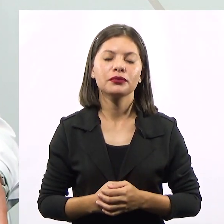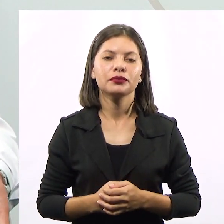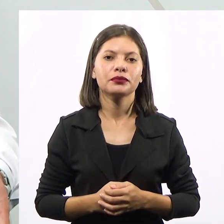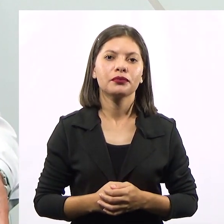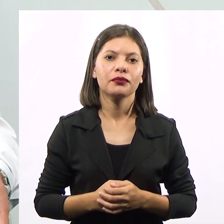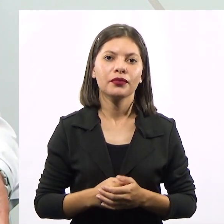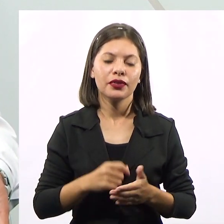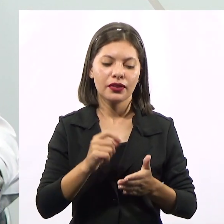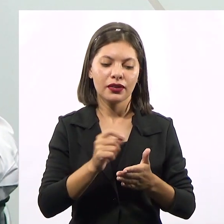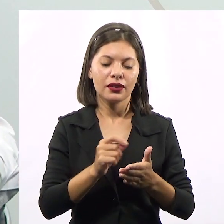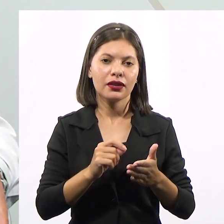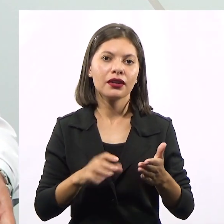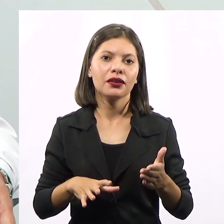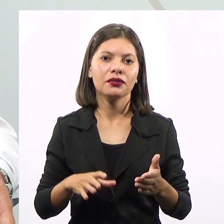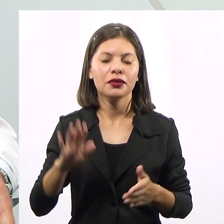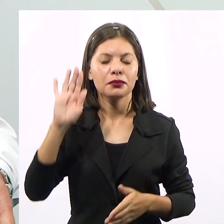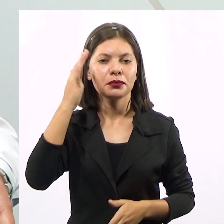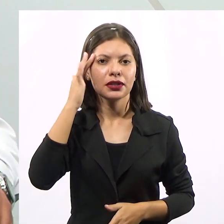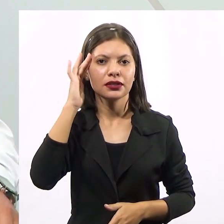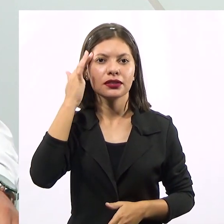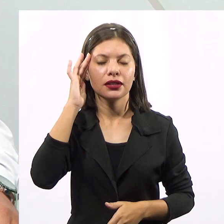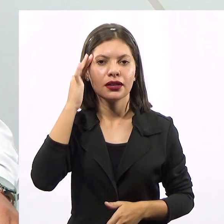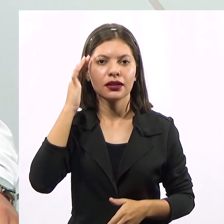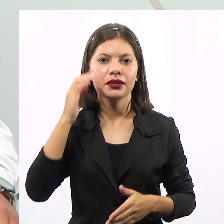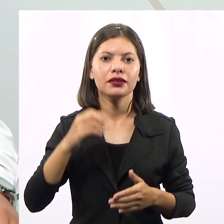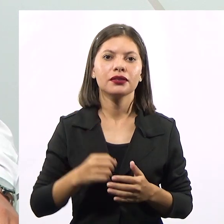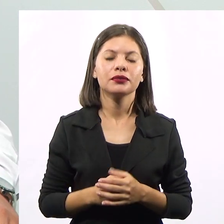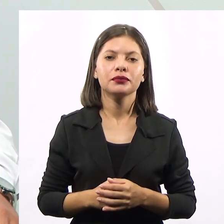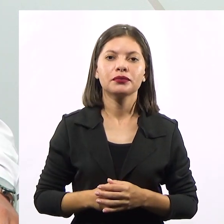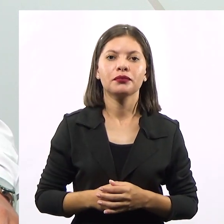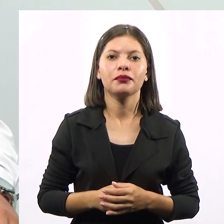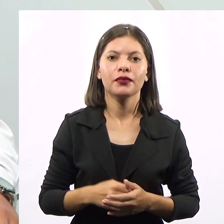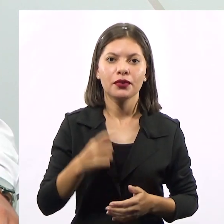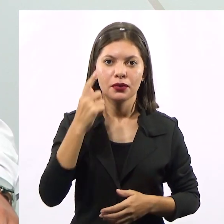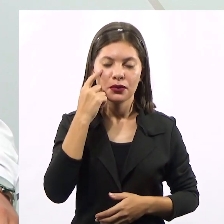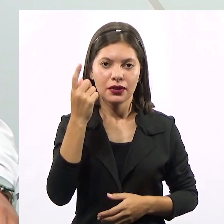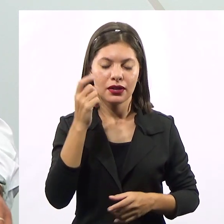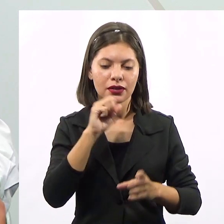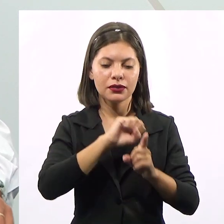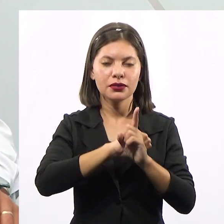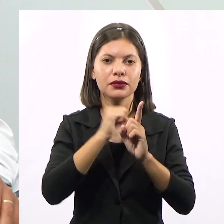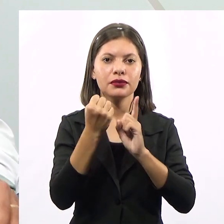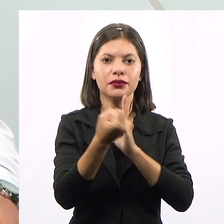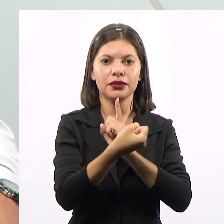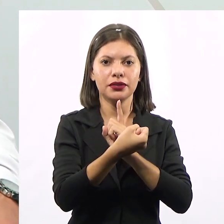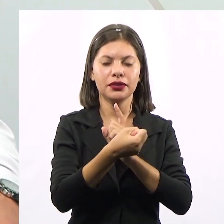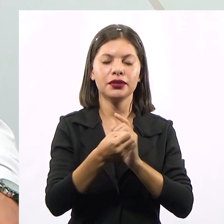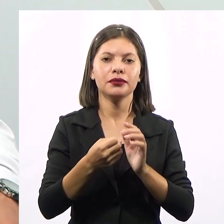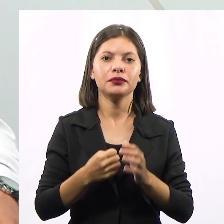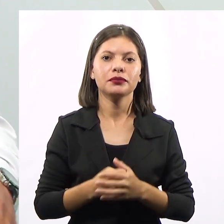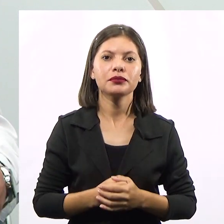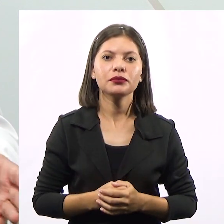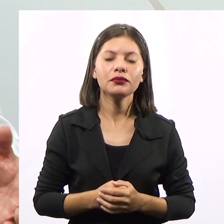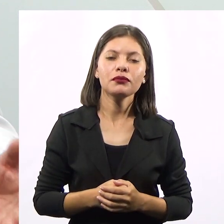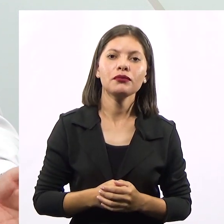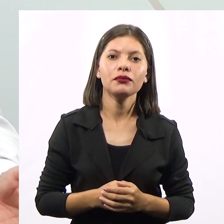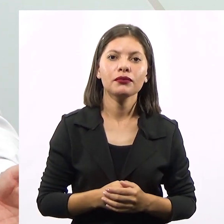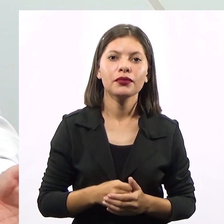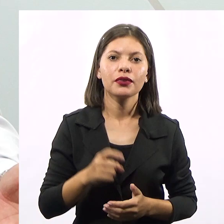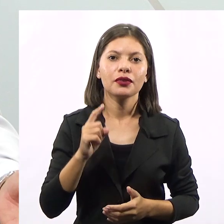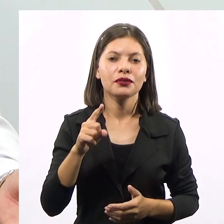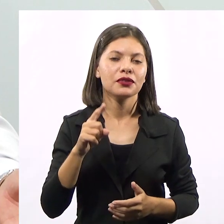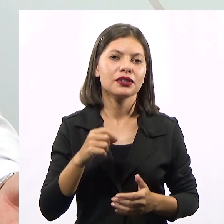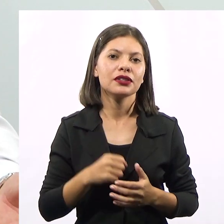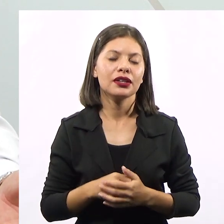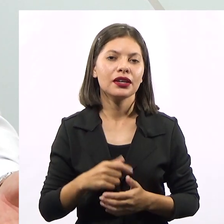está inserido. Então essa é a tarefa de vocês, pensar esse desafio de ter esse olhar sociológico.